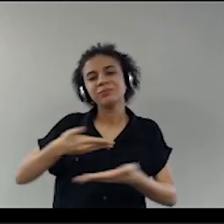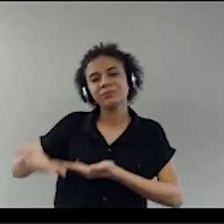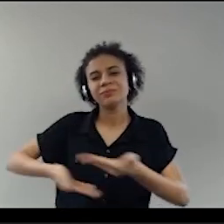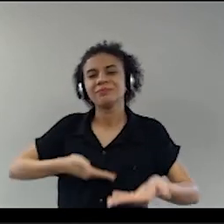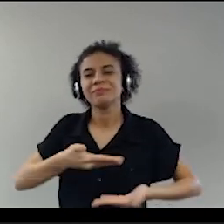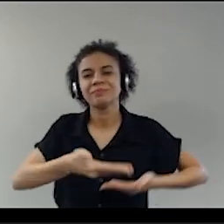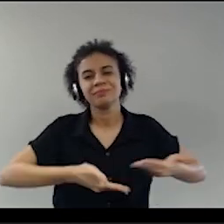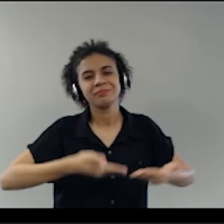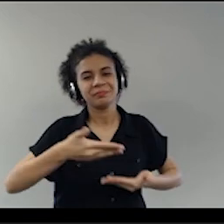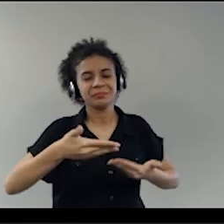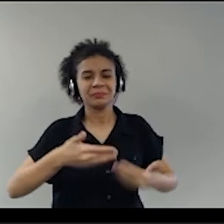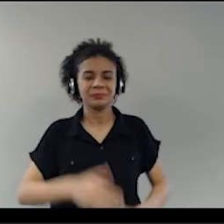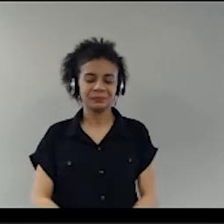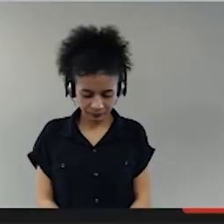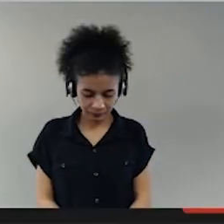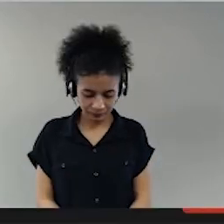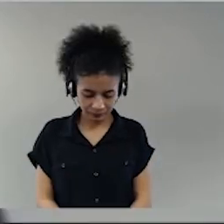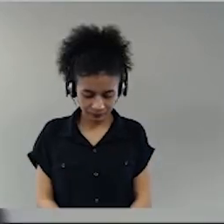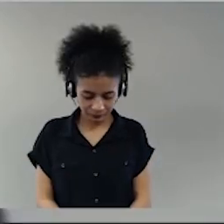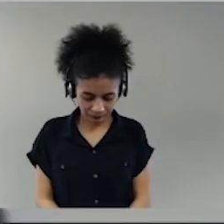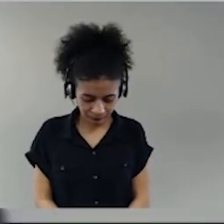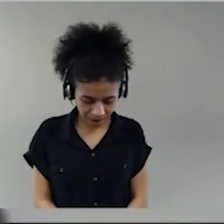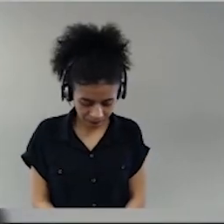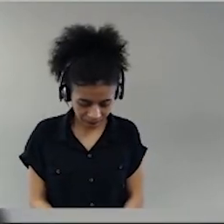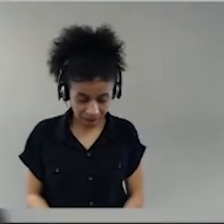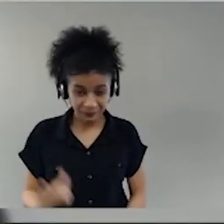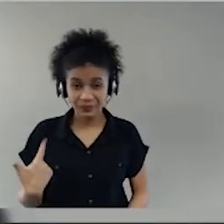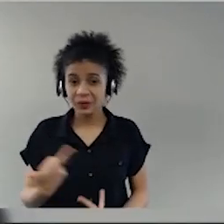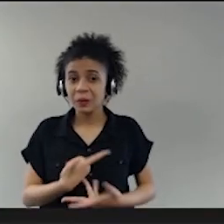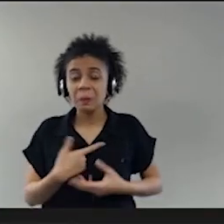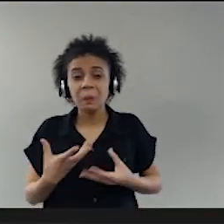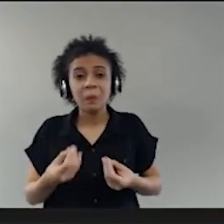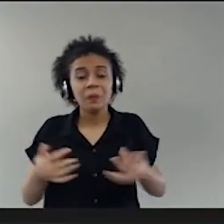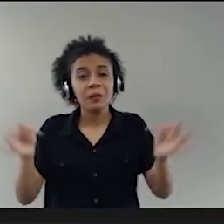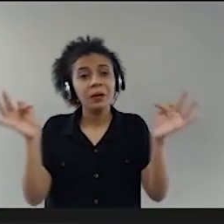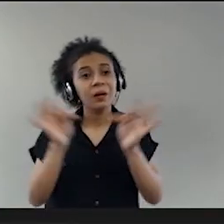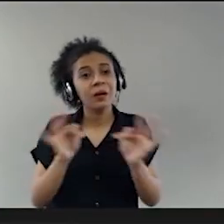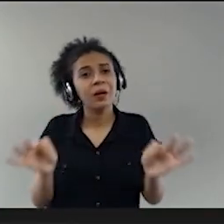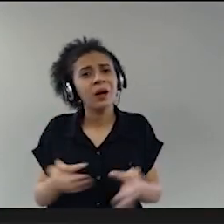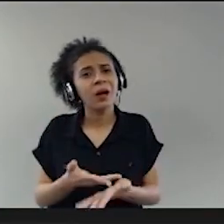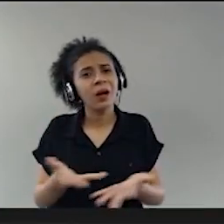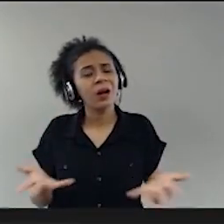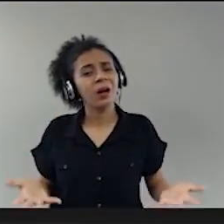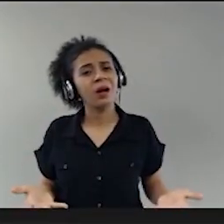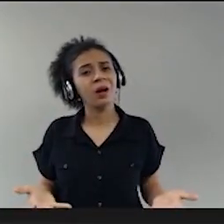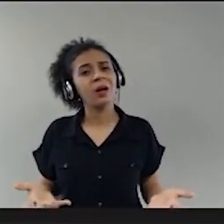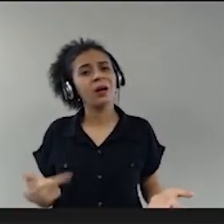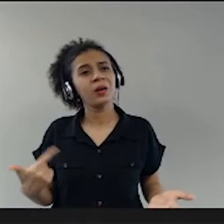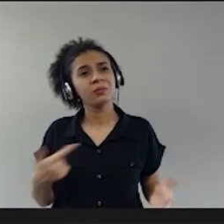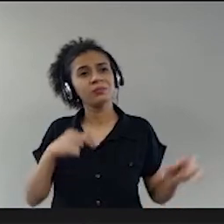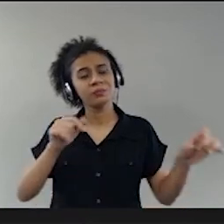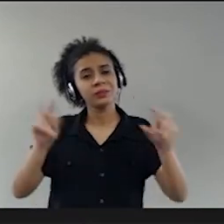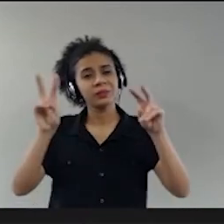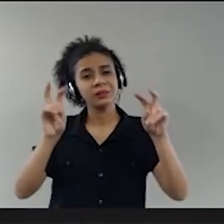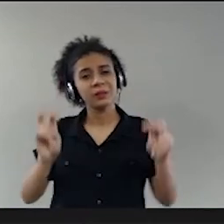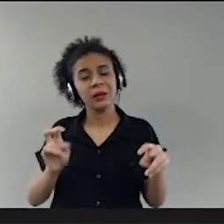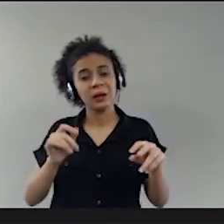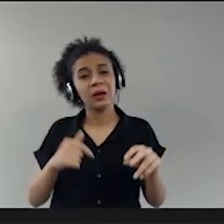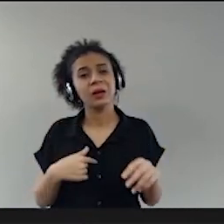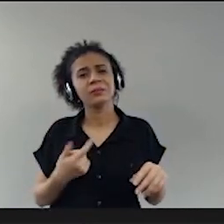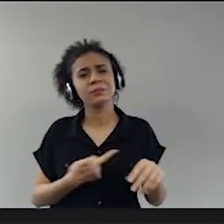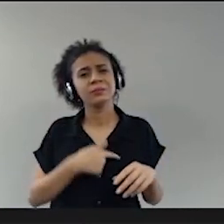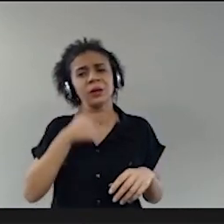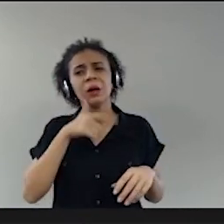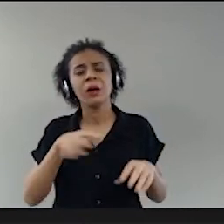de percepções. Nós ficamos muito felizes com o resultado do nosso painel, na medida que